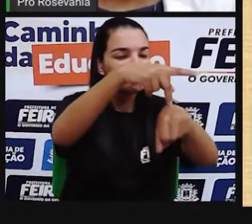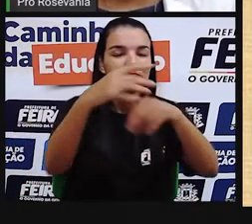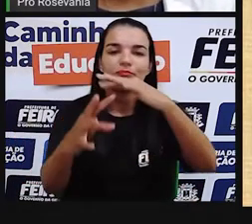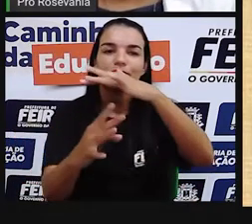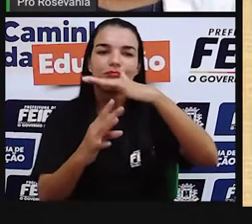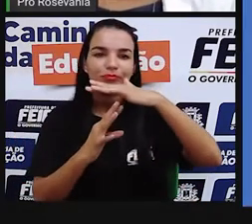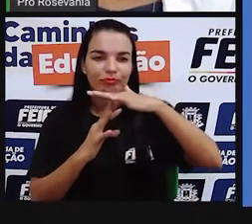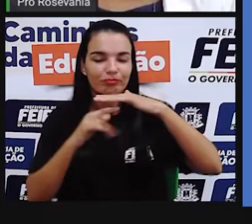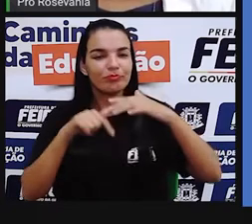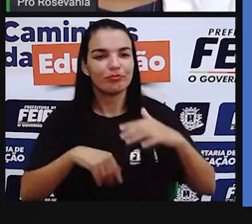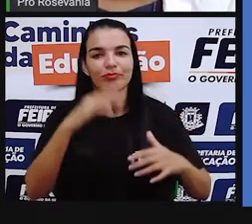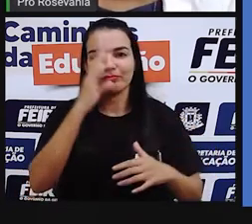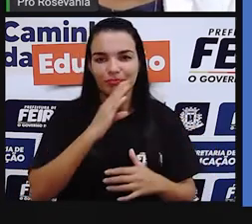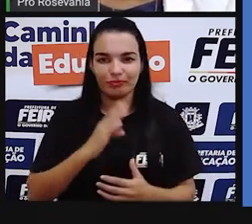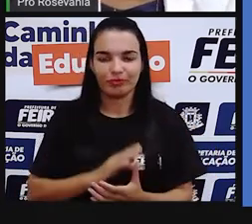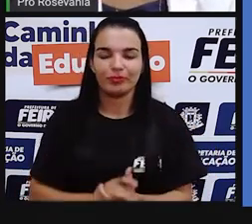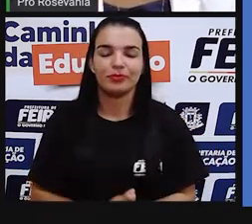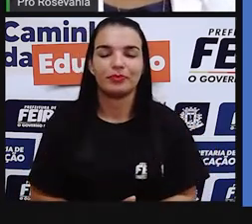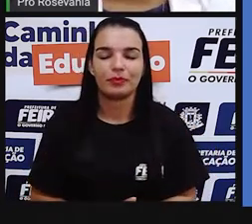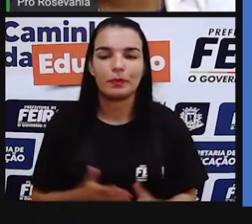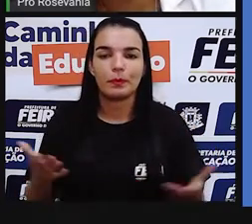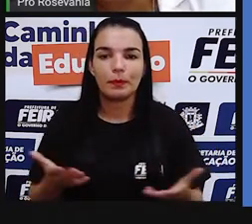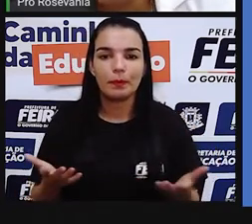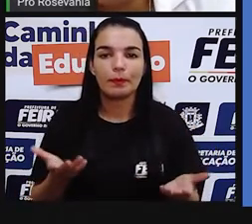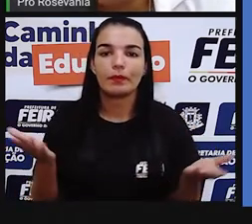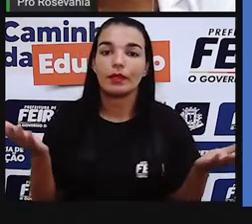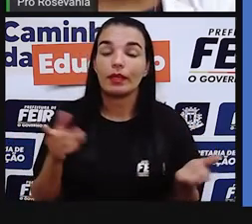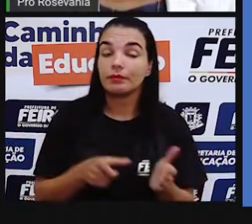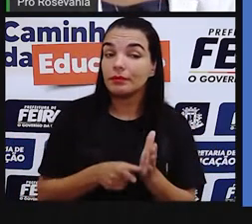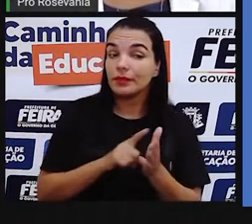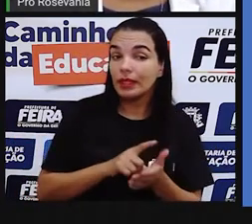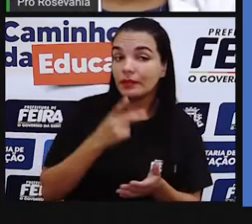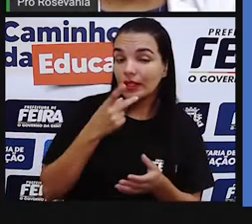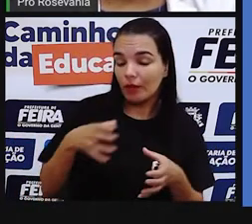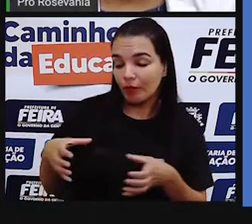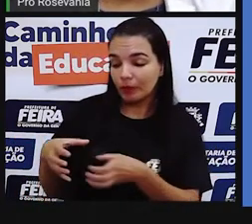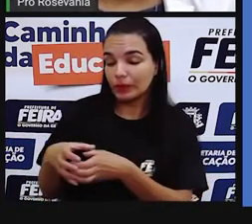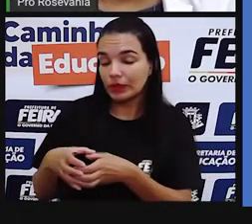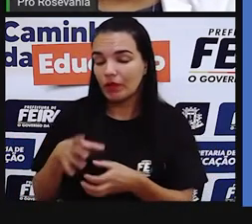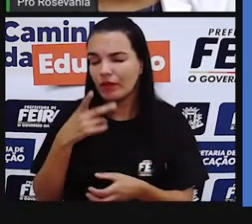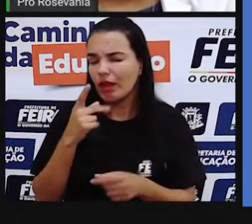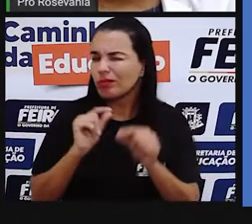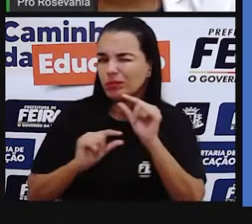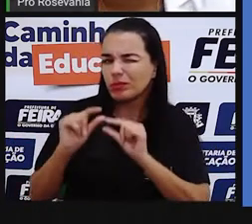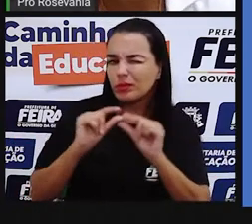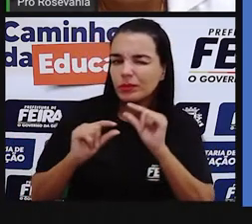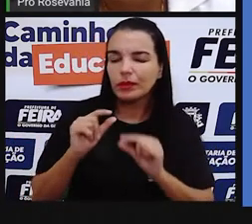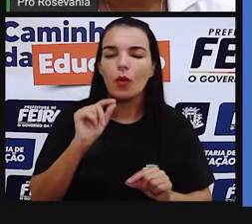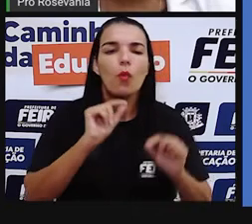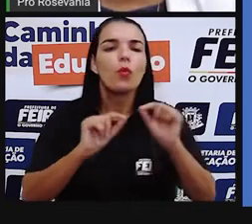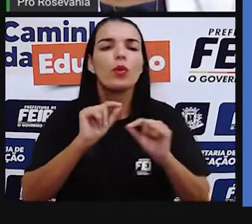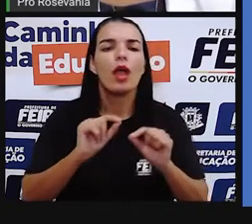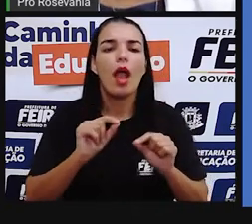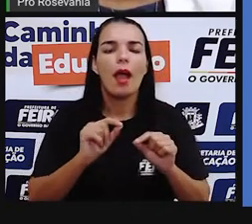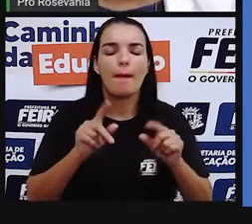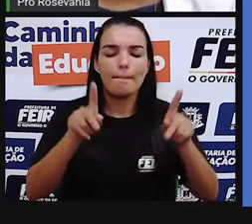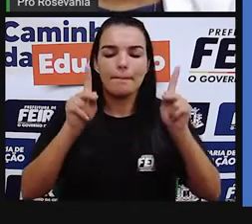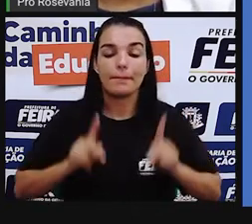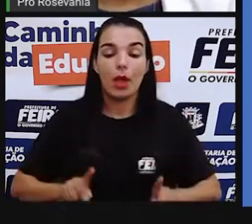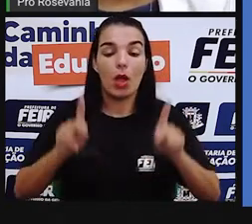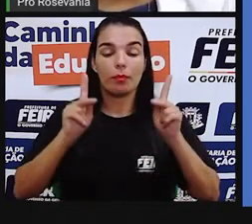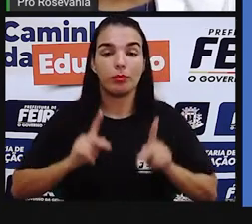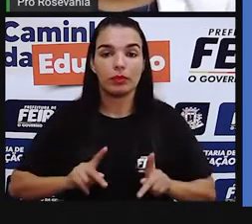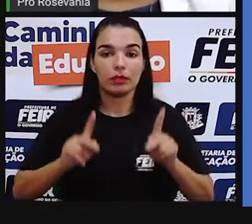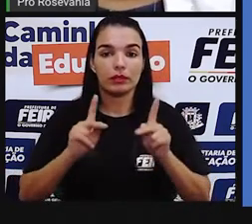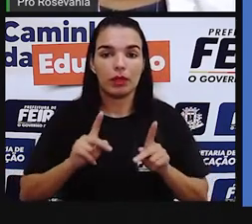território brasileiro. Bom, antes disso, né, bora falar um pouquinho sobre o que é população. E eu trouxe